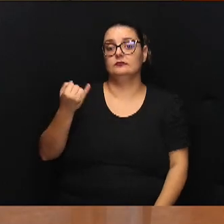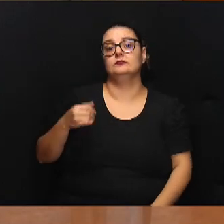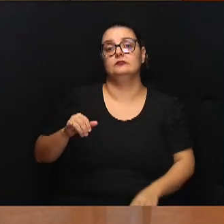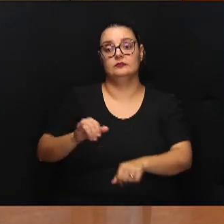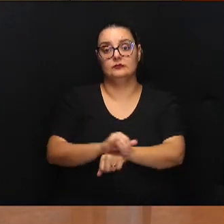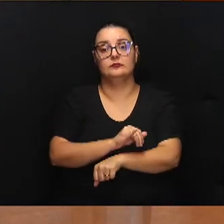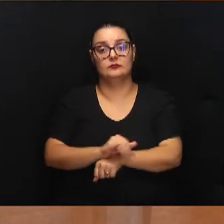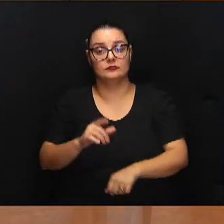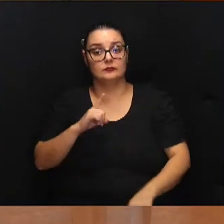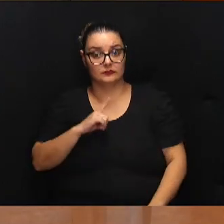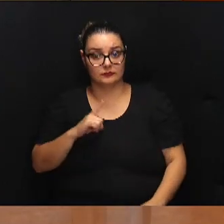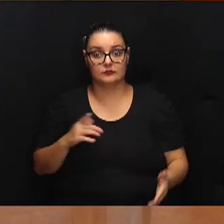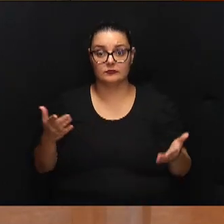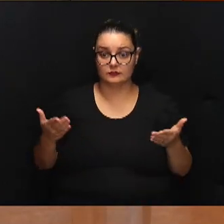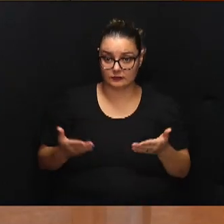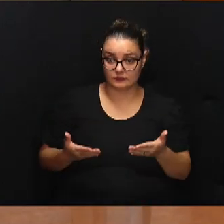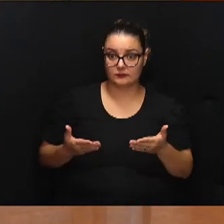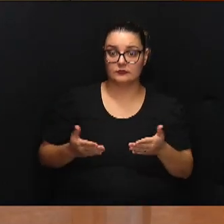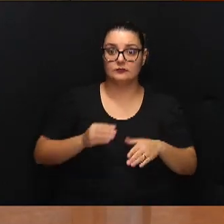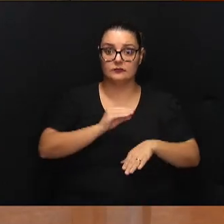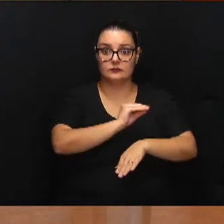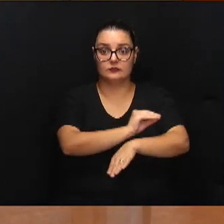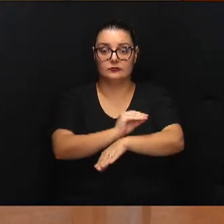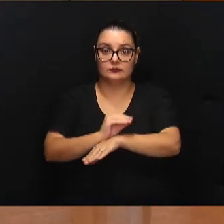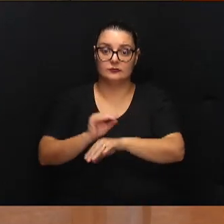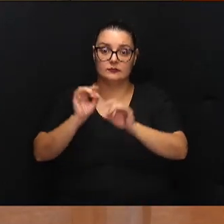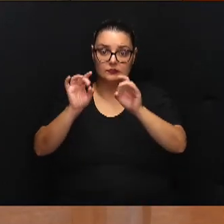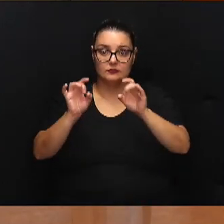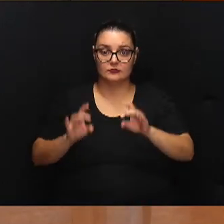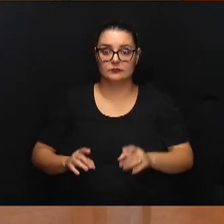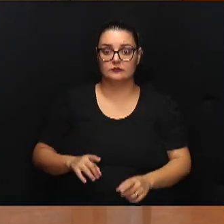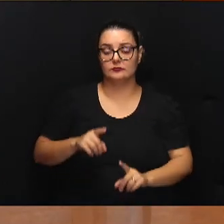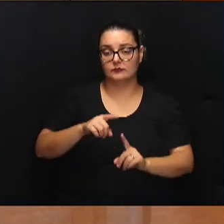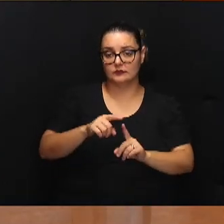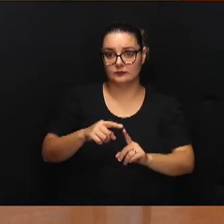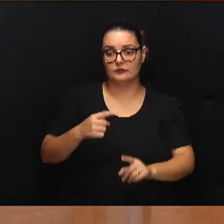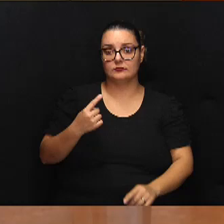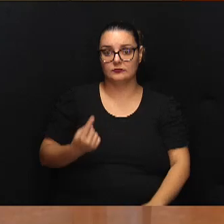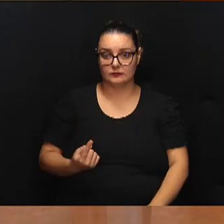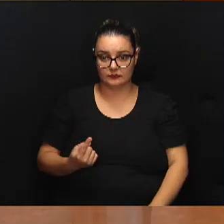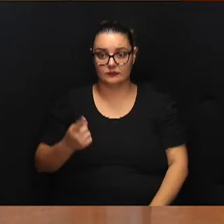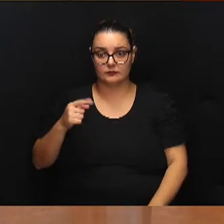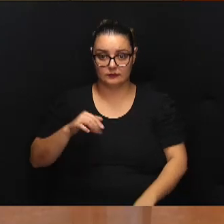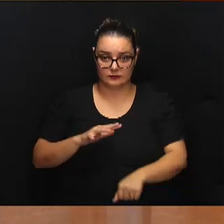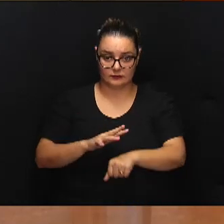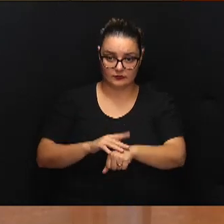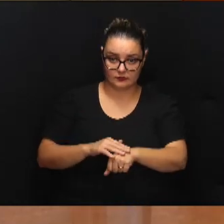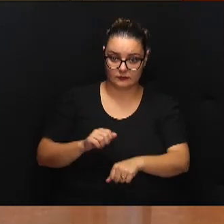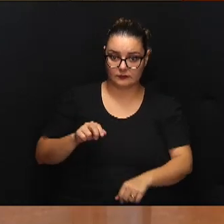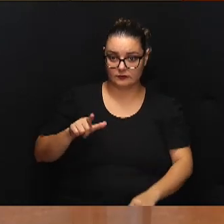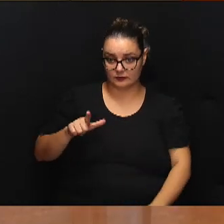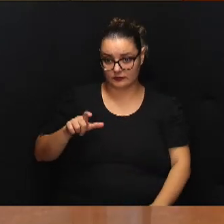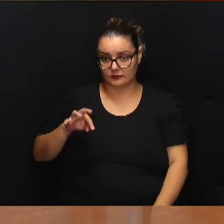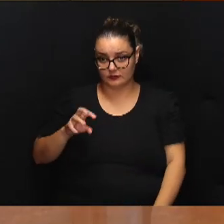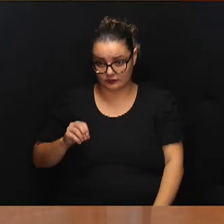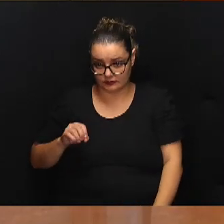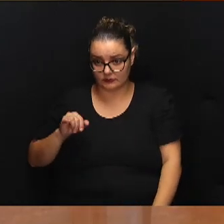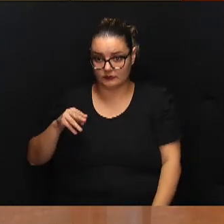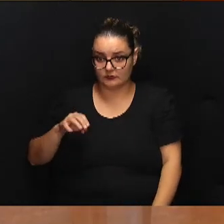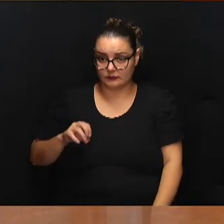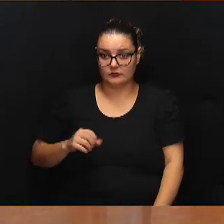que a gente tem hoje para cuidar, especialmente do diabetes tipo 1, que é uma doença autoimune, sem